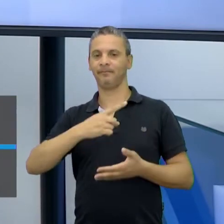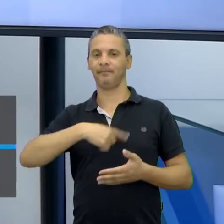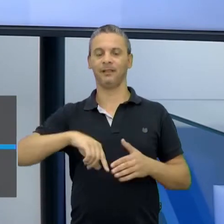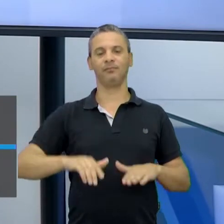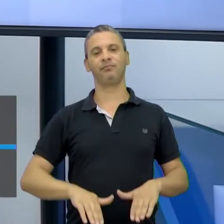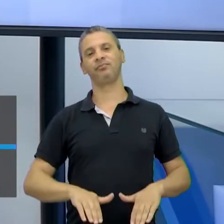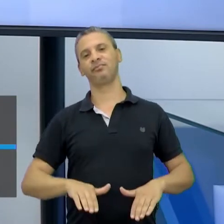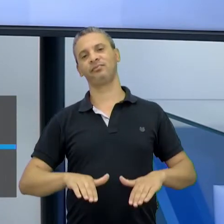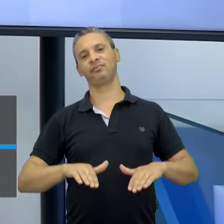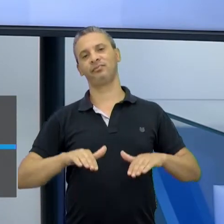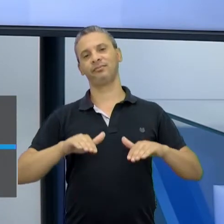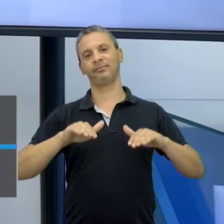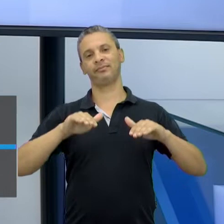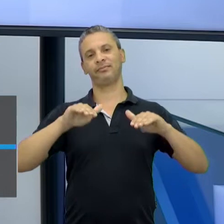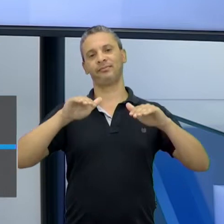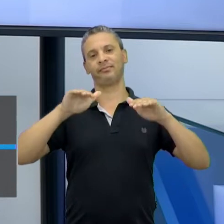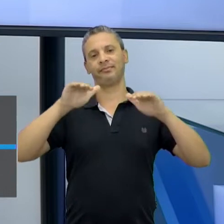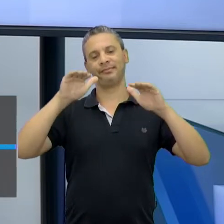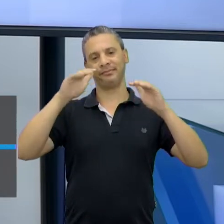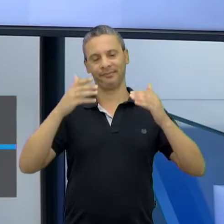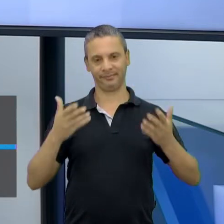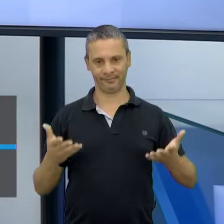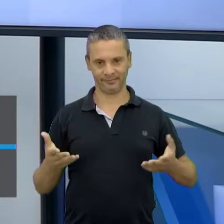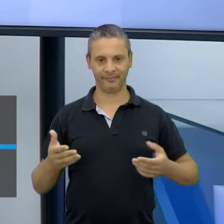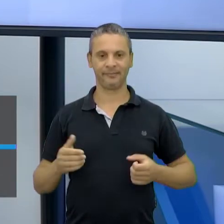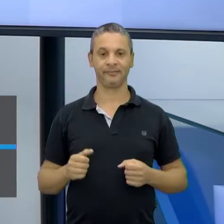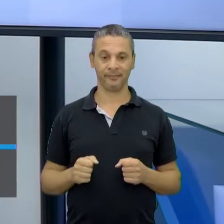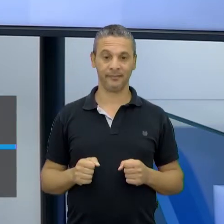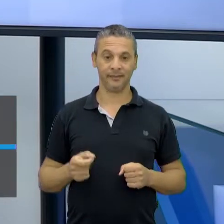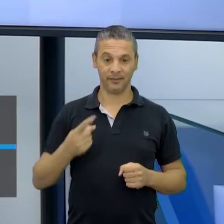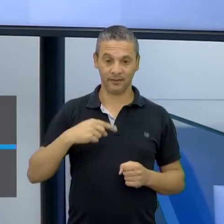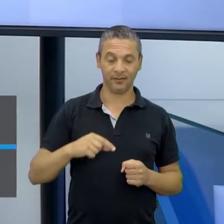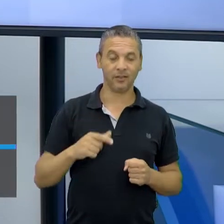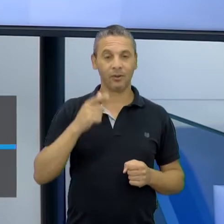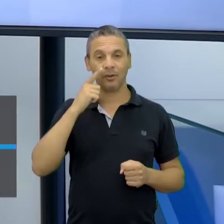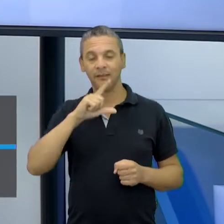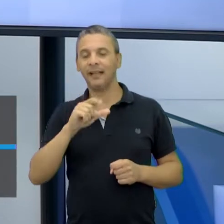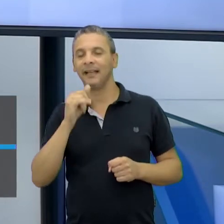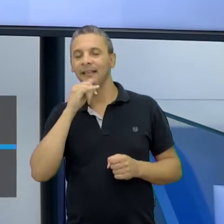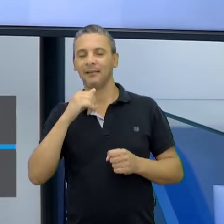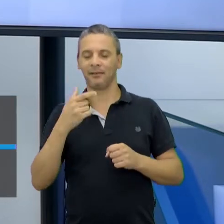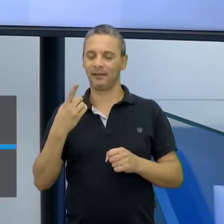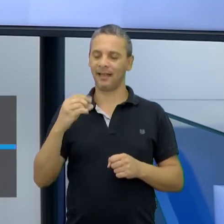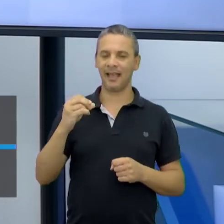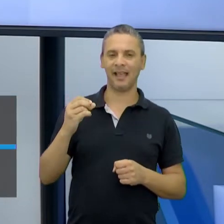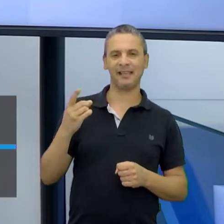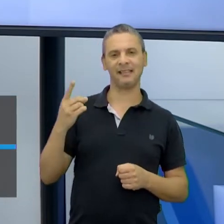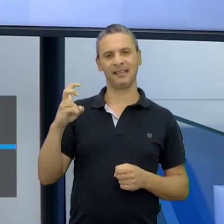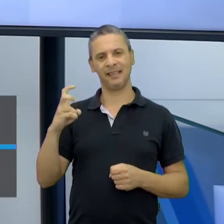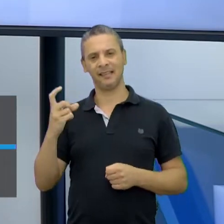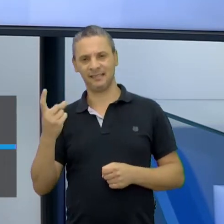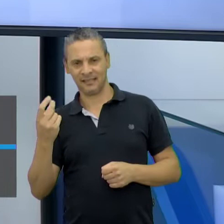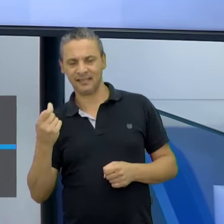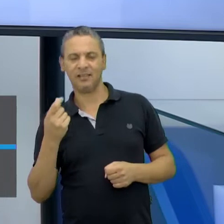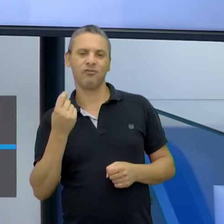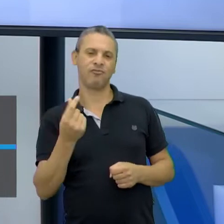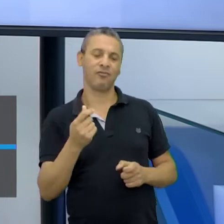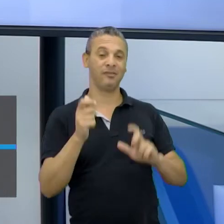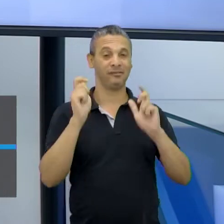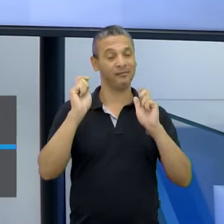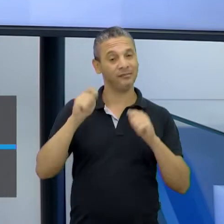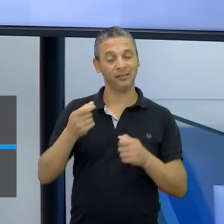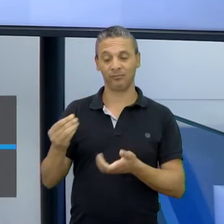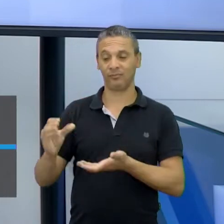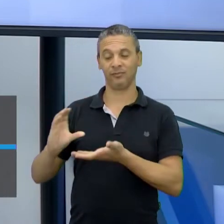gente nasce, aí até os 15, 16 anos, quando a gente já consegue ganhar o nosso dinheirinho, a gente acaba até assumindo isso.